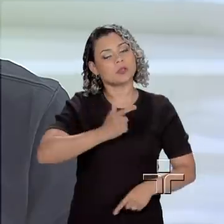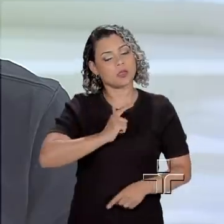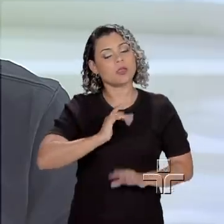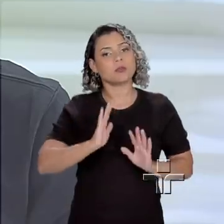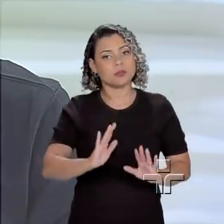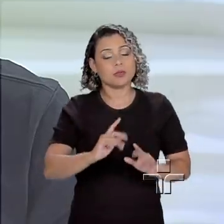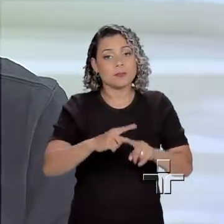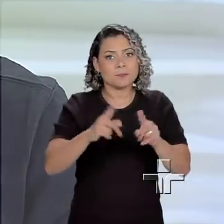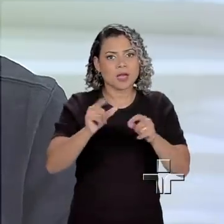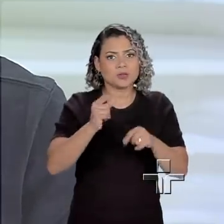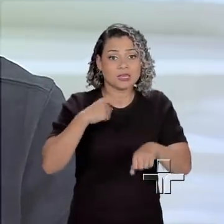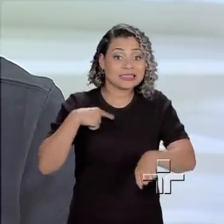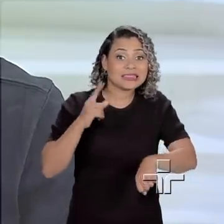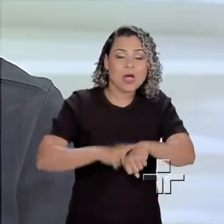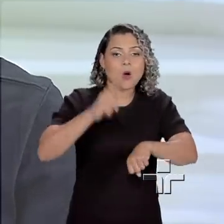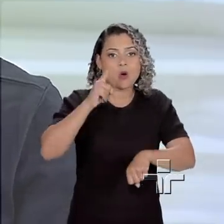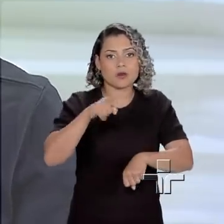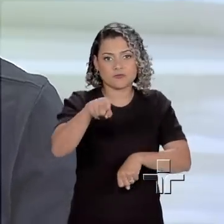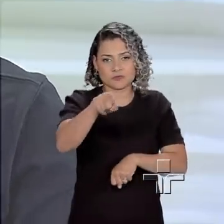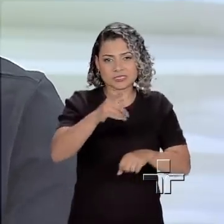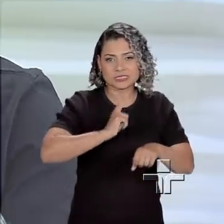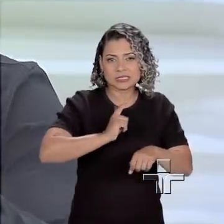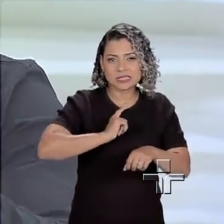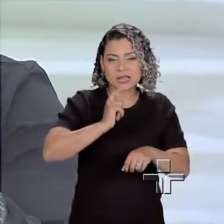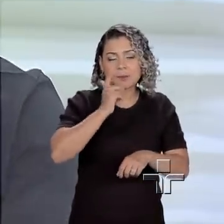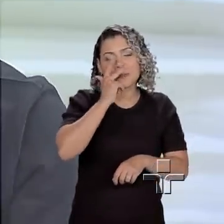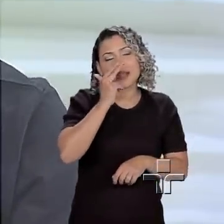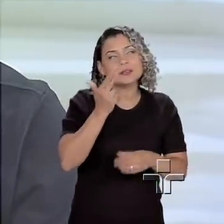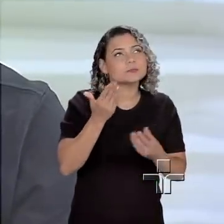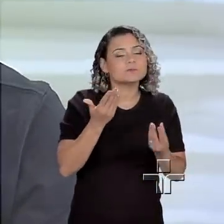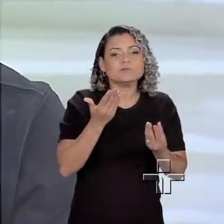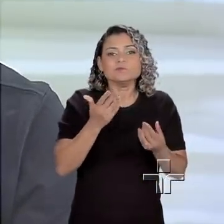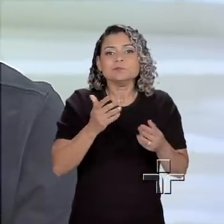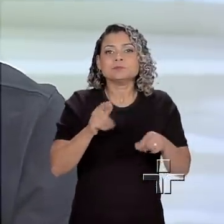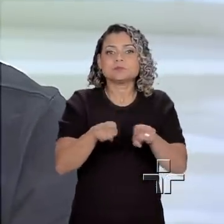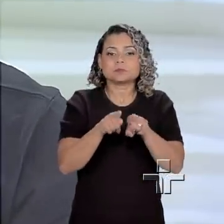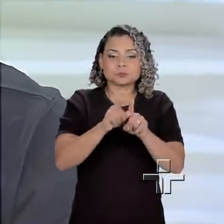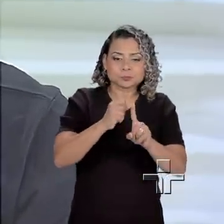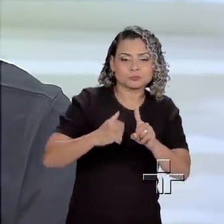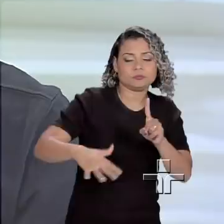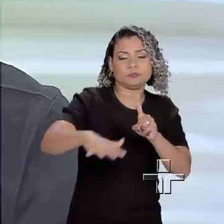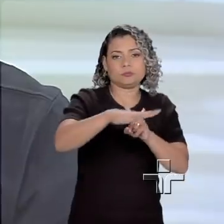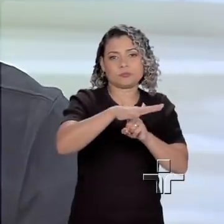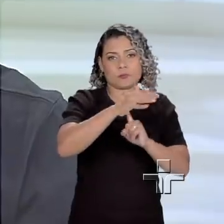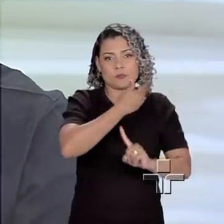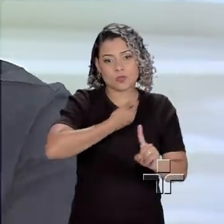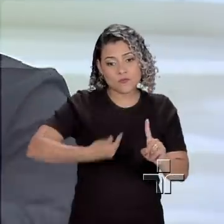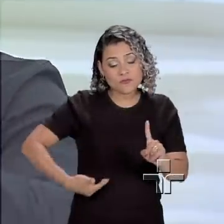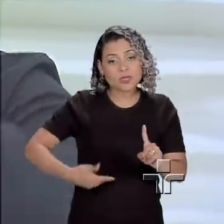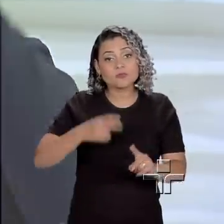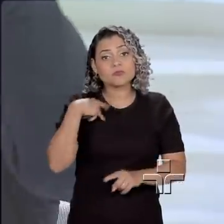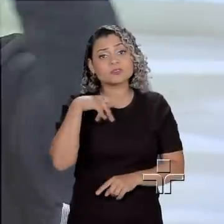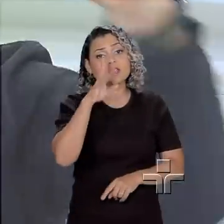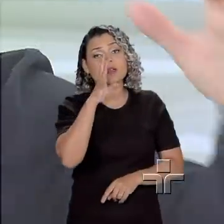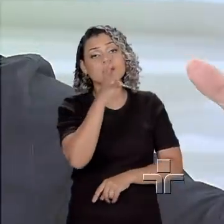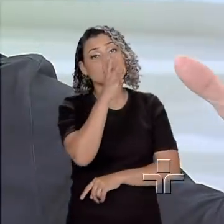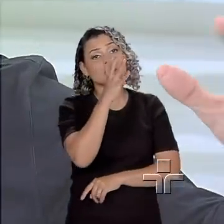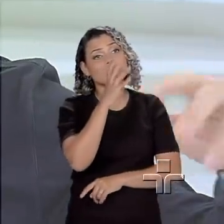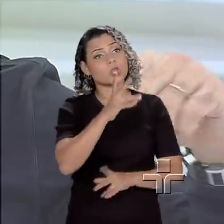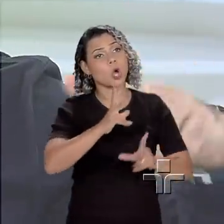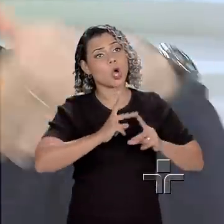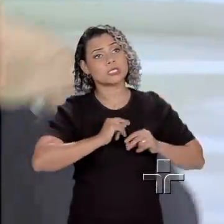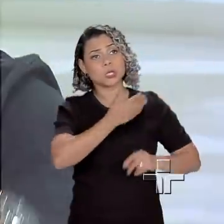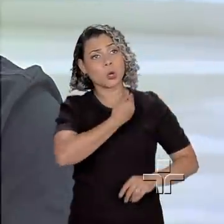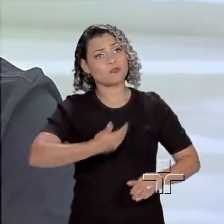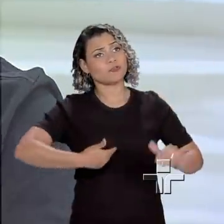que você tem um dos agentes da sociedade, porque o Estado, que a gente olha assim, é como se estivesse